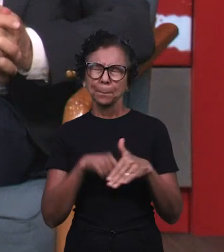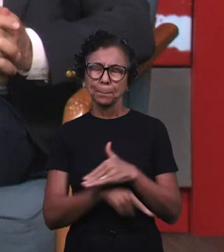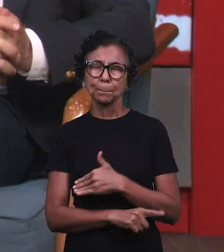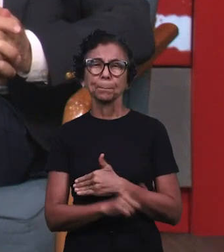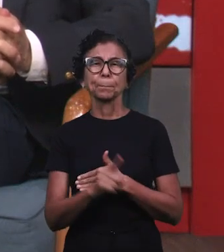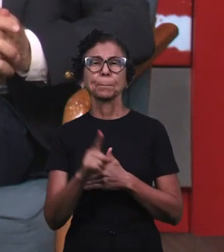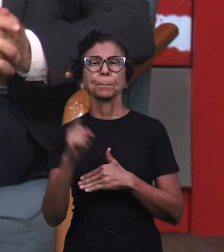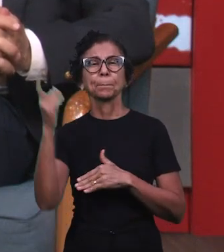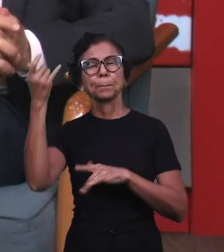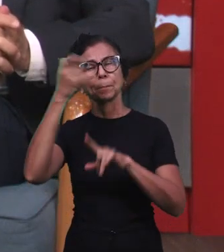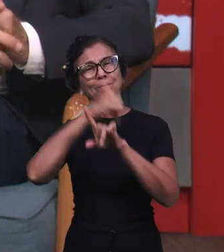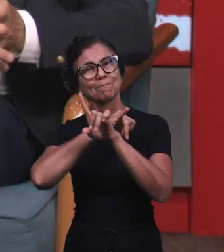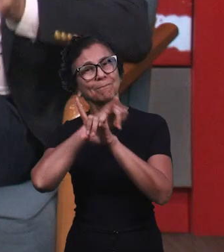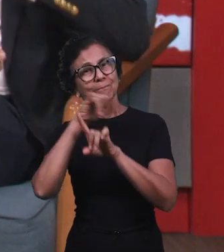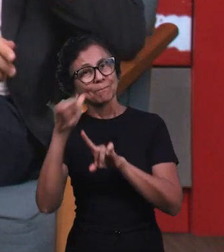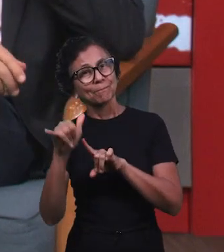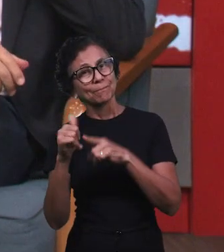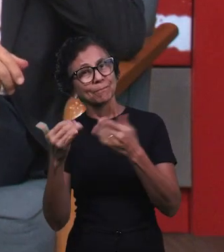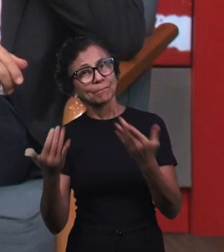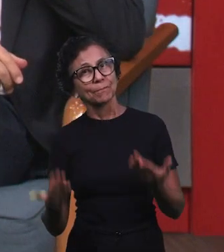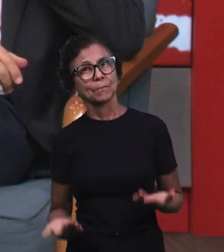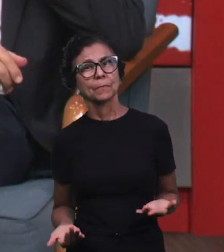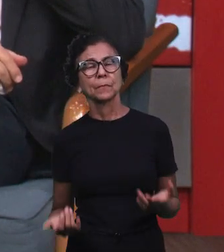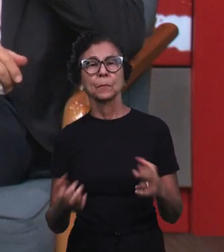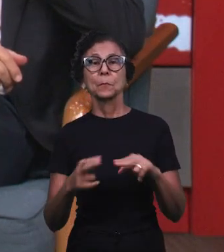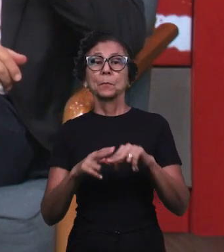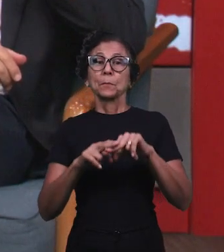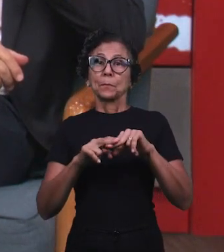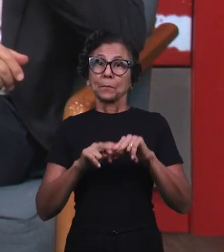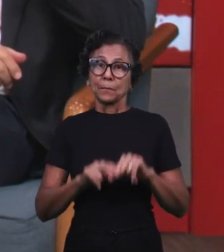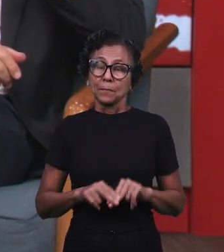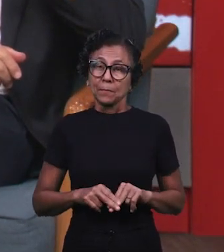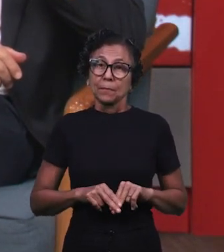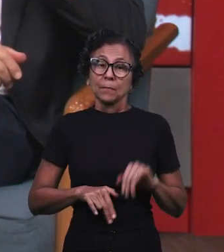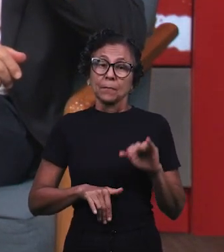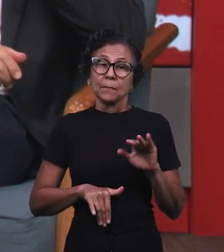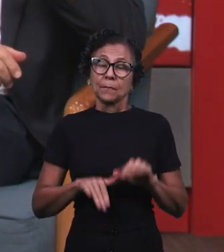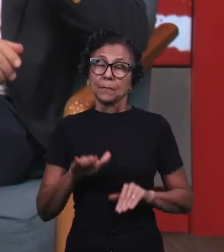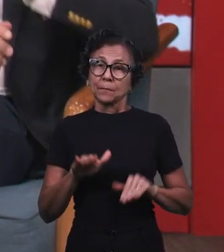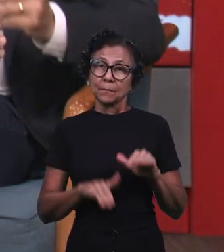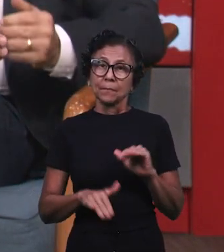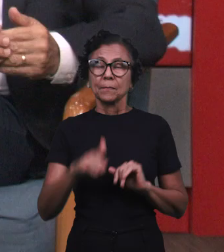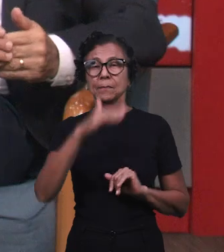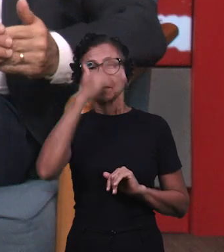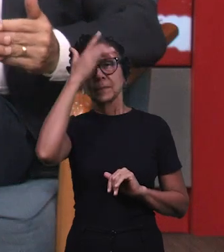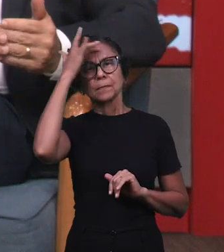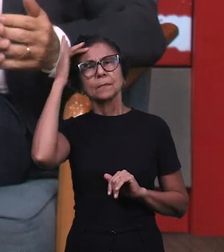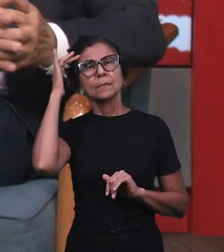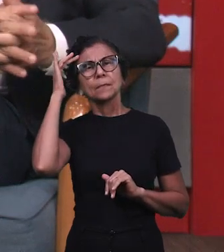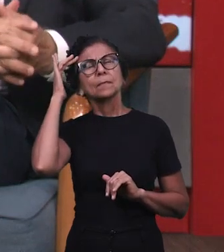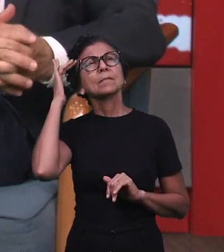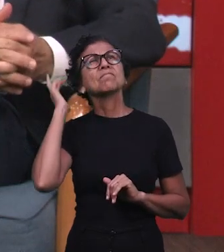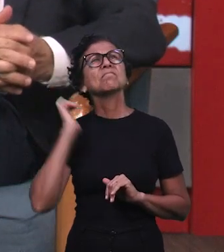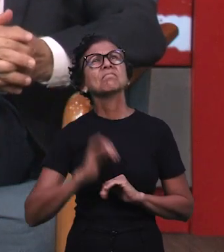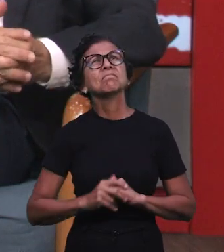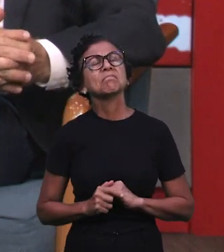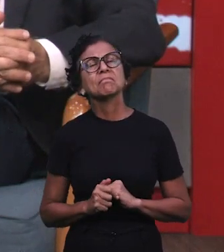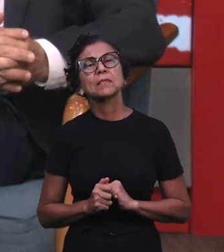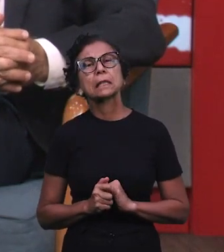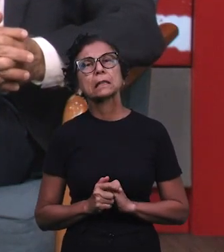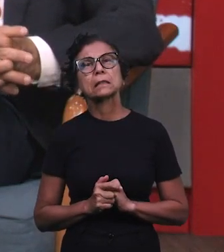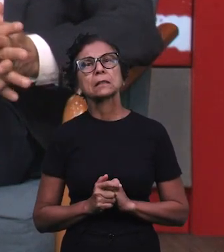profundo. E é por isso que às vezes as pessoas passam muito